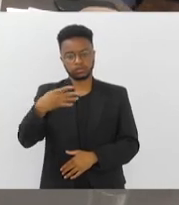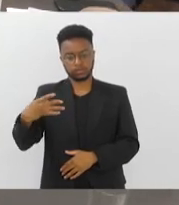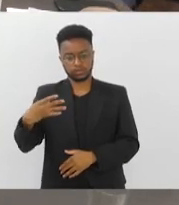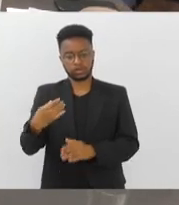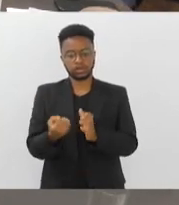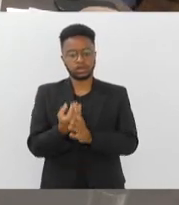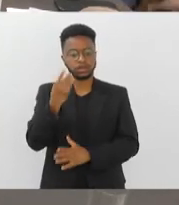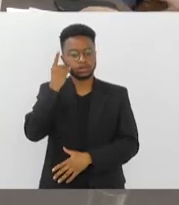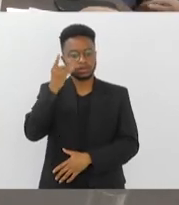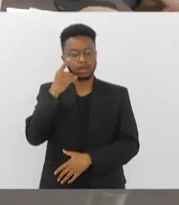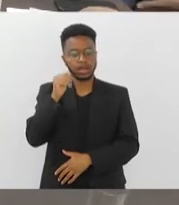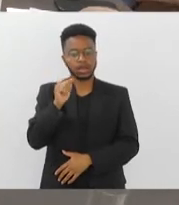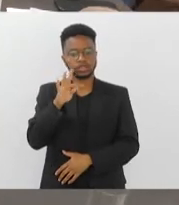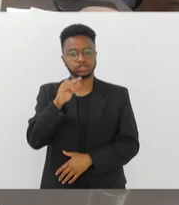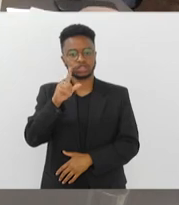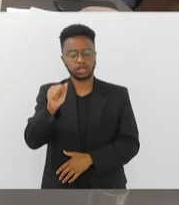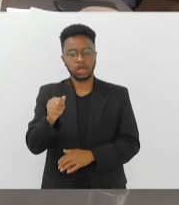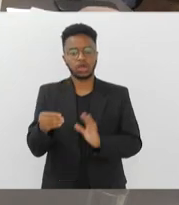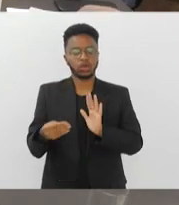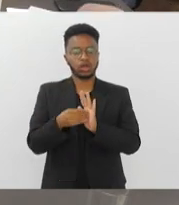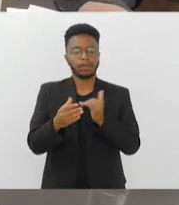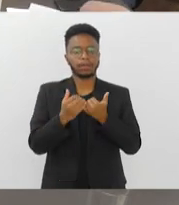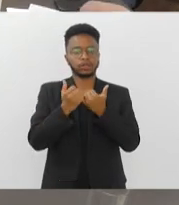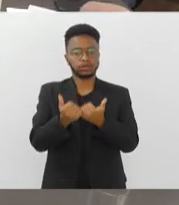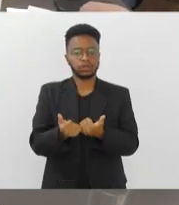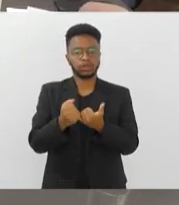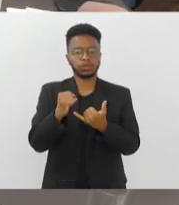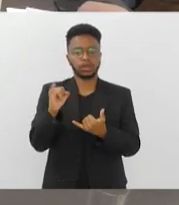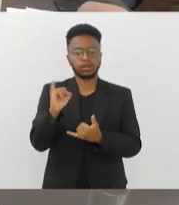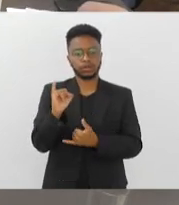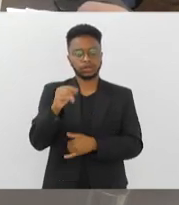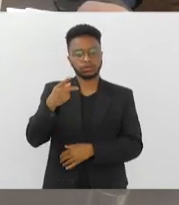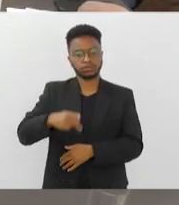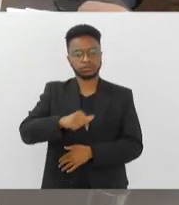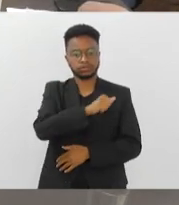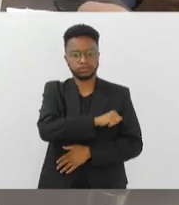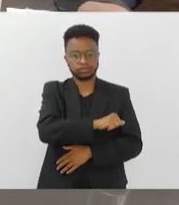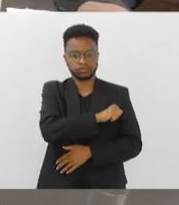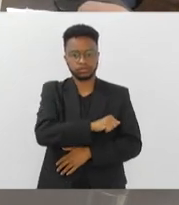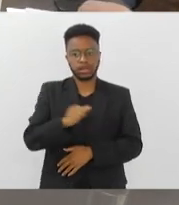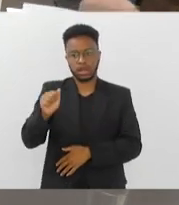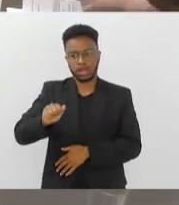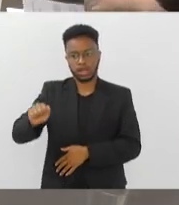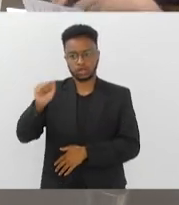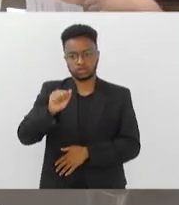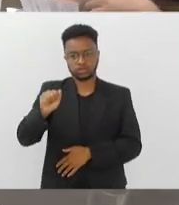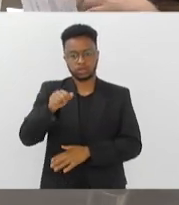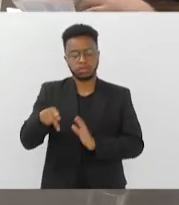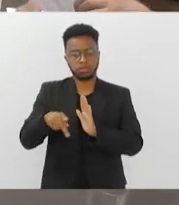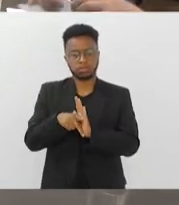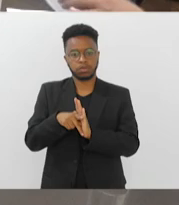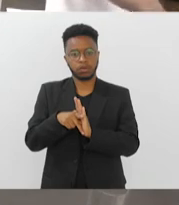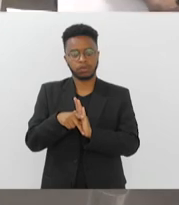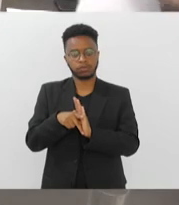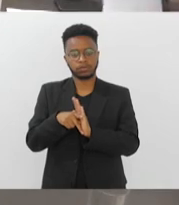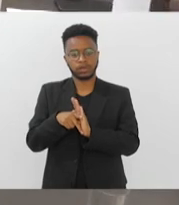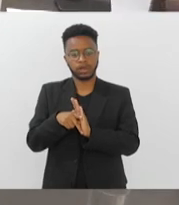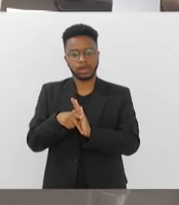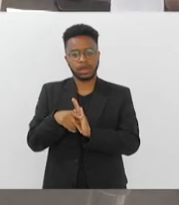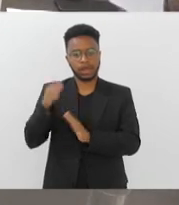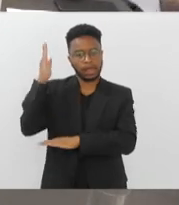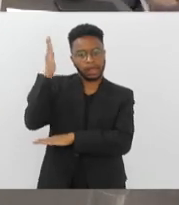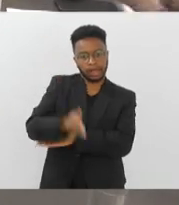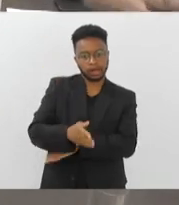histórico e cultural de natureza imaterial do Estado do Rio de Janeiro a Associação Segocan Karatê do Brasil. Para aparecer, deputado Guilherme